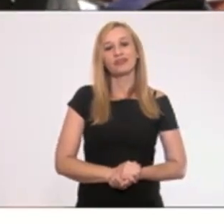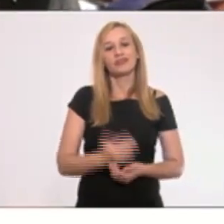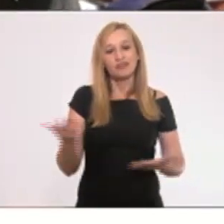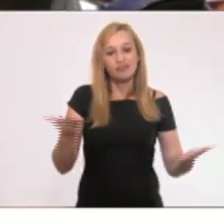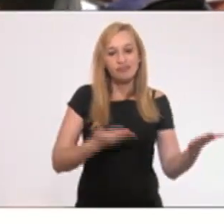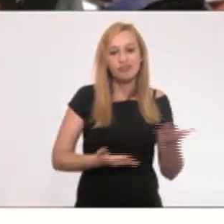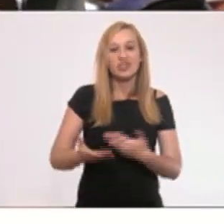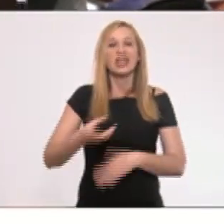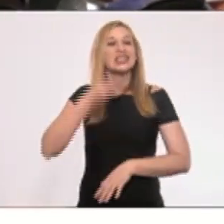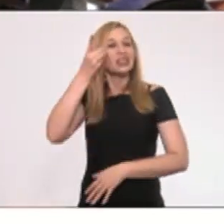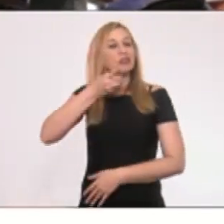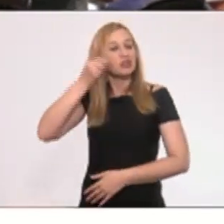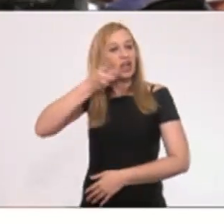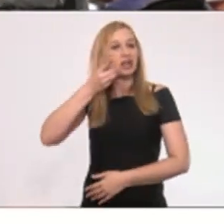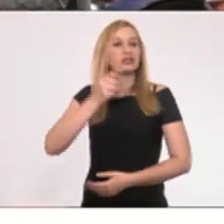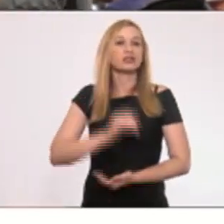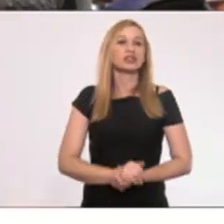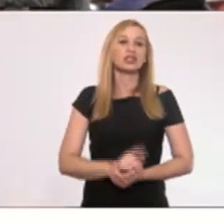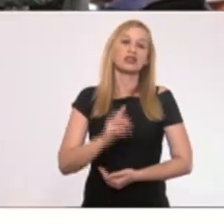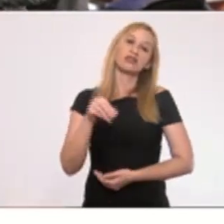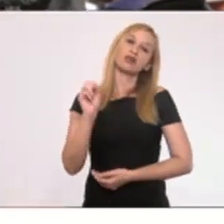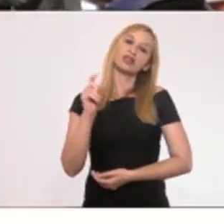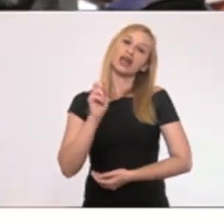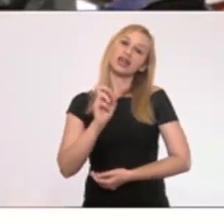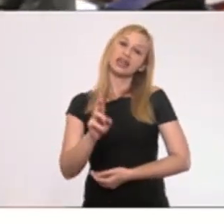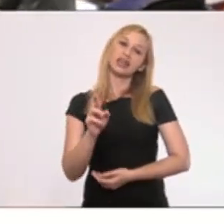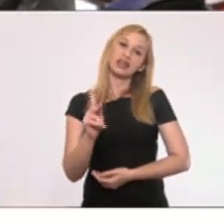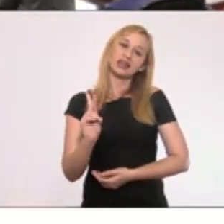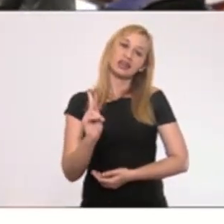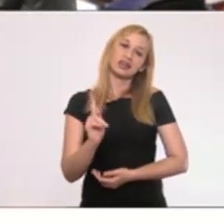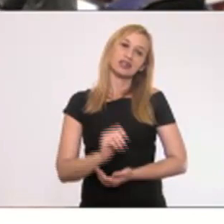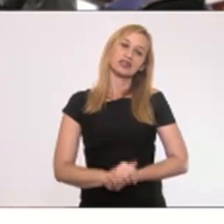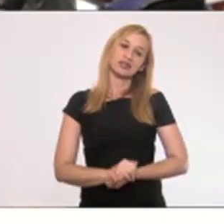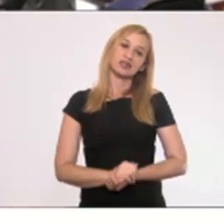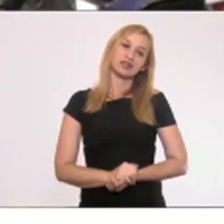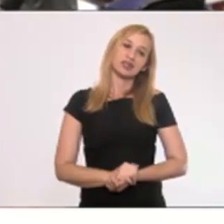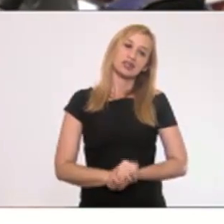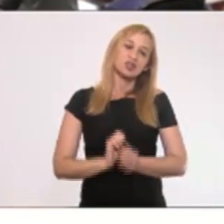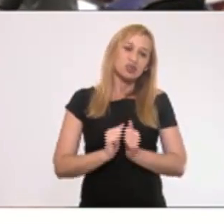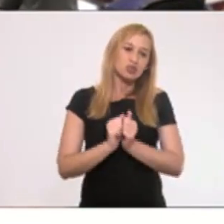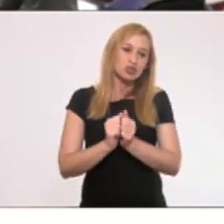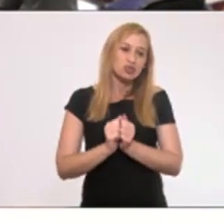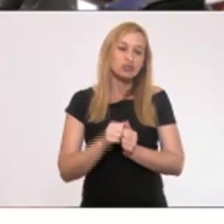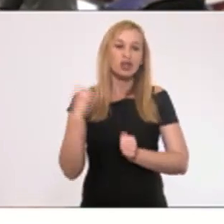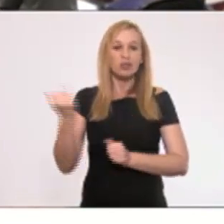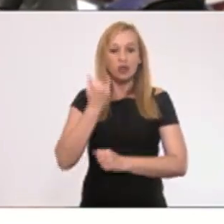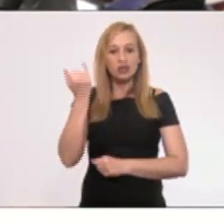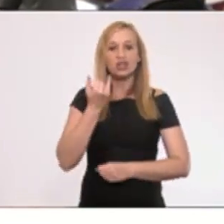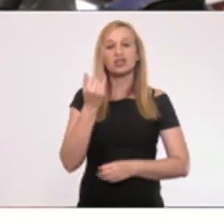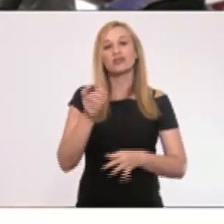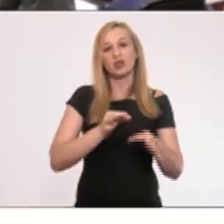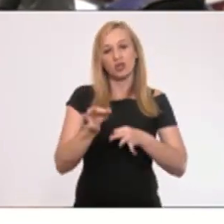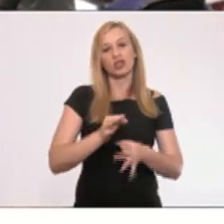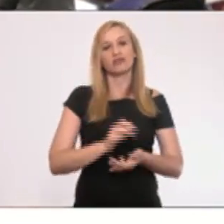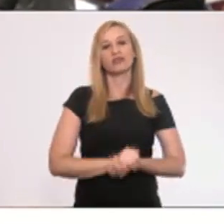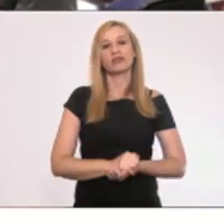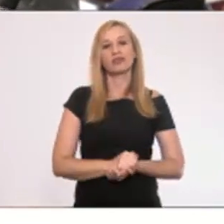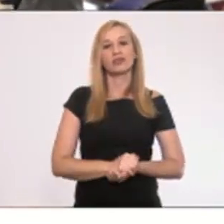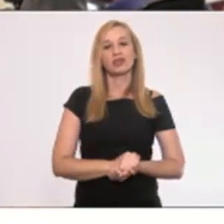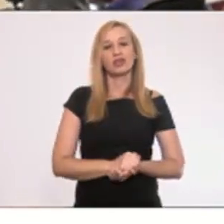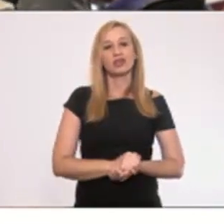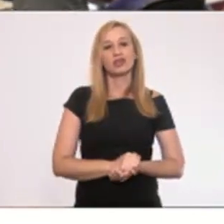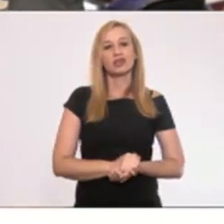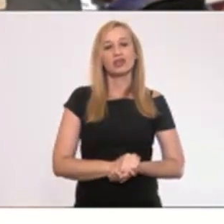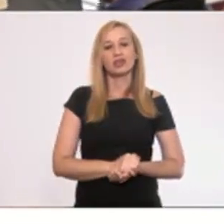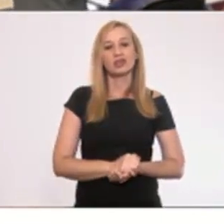do deputado Valdec Carneiro, que colaborou com um importante projeto.